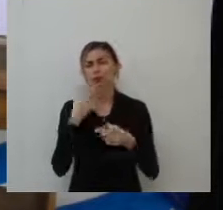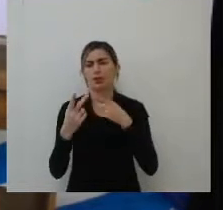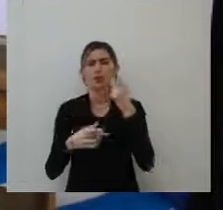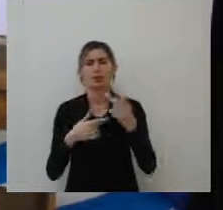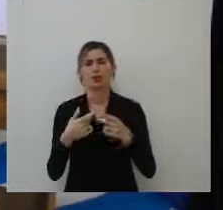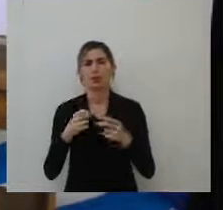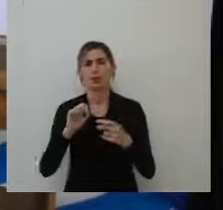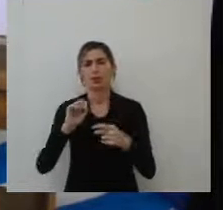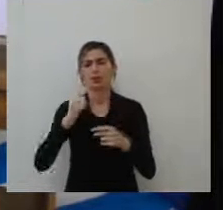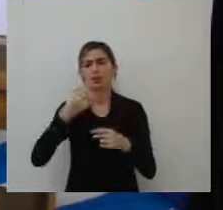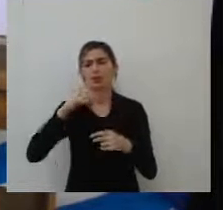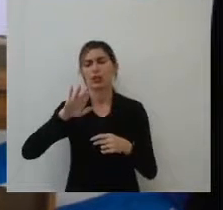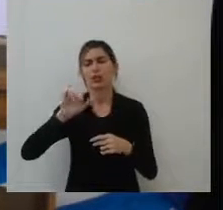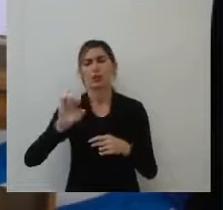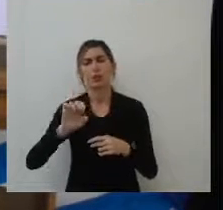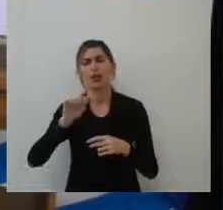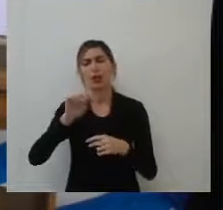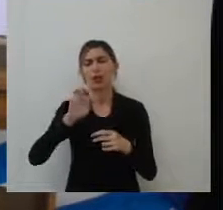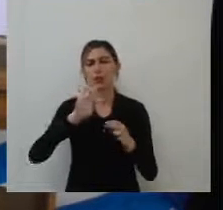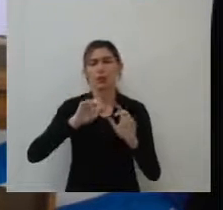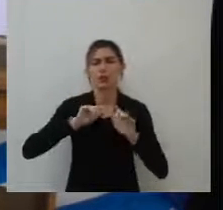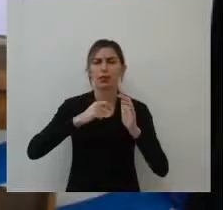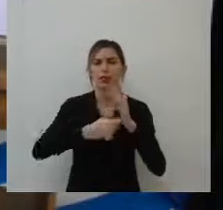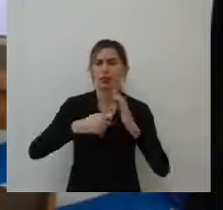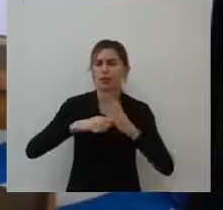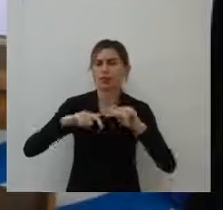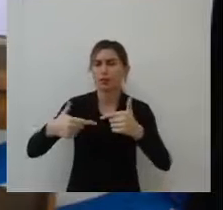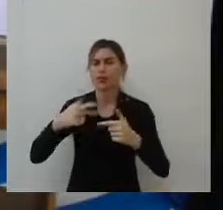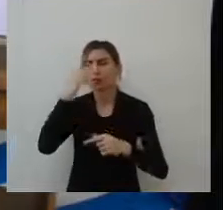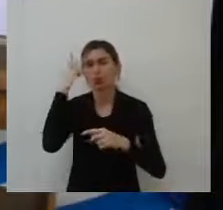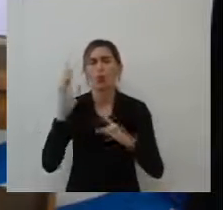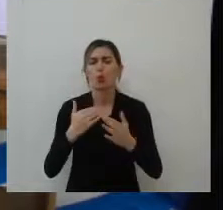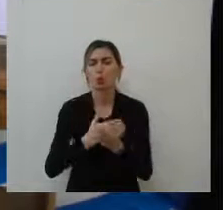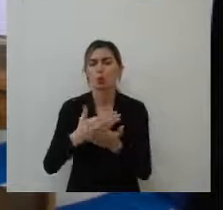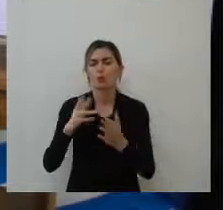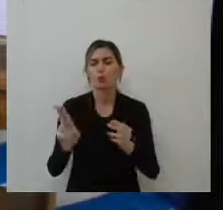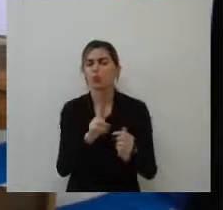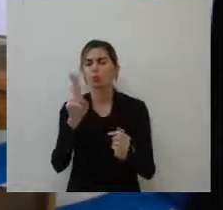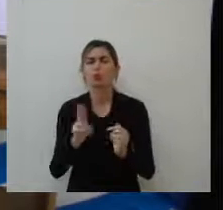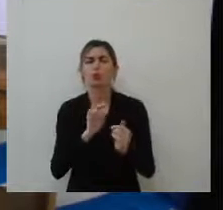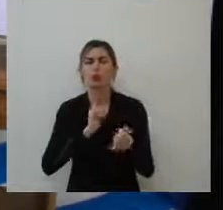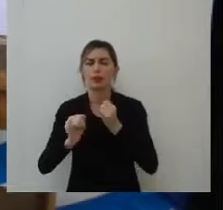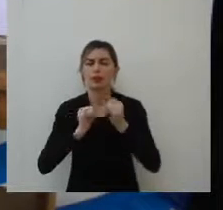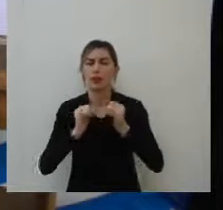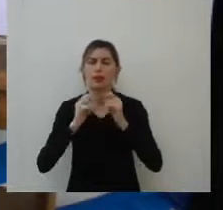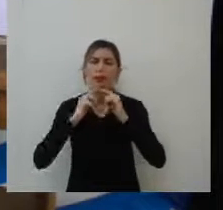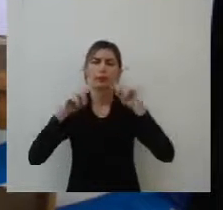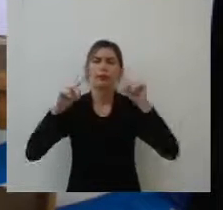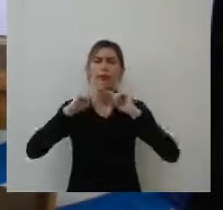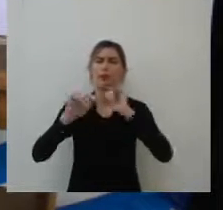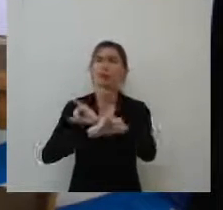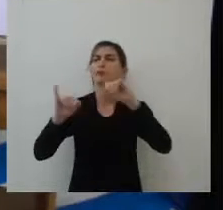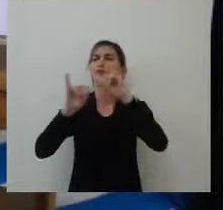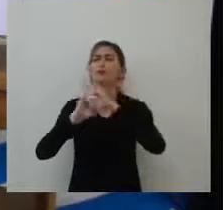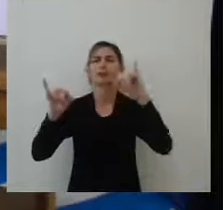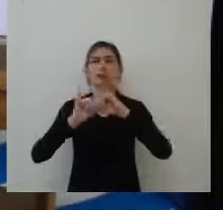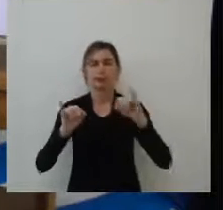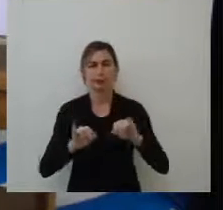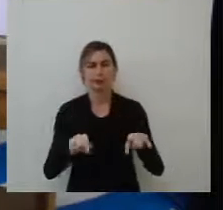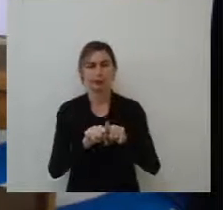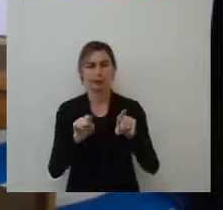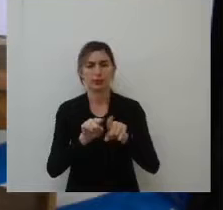do cyberativismo, né? Onde as pessoas começaram a utilizar a internet para reivindicar causas. Tá? Falamos também